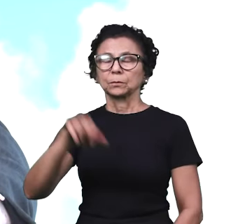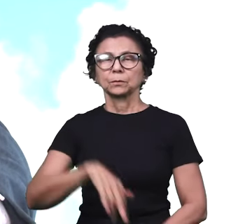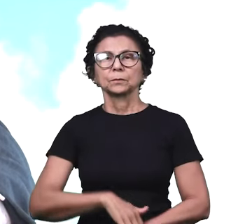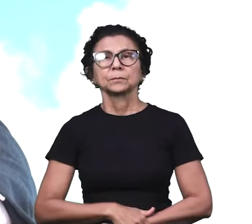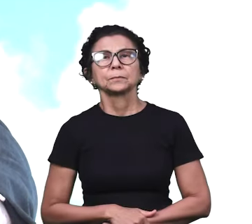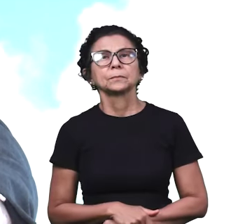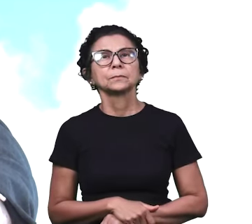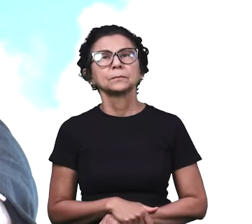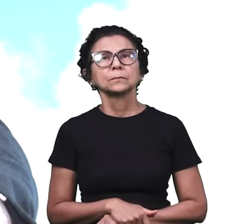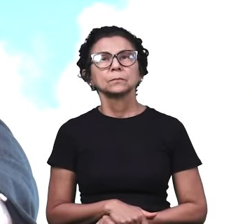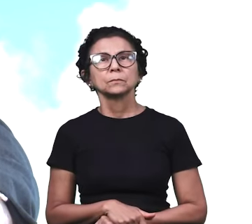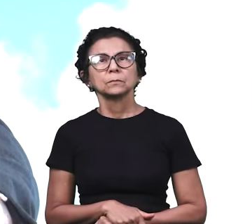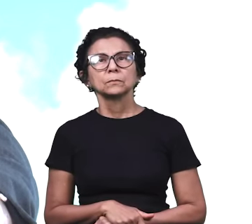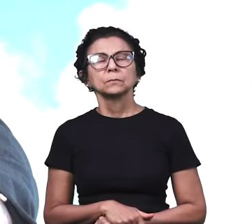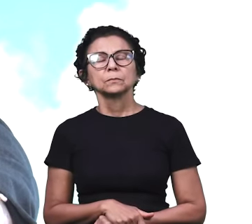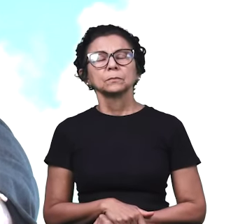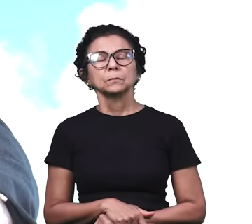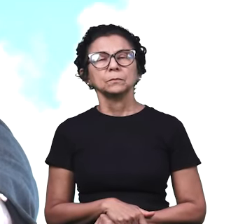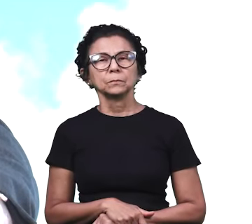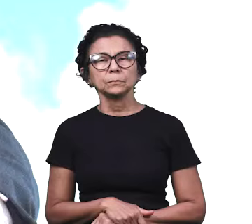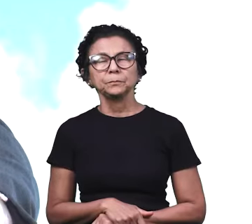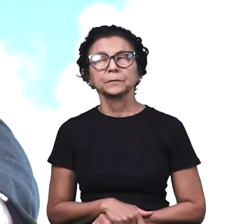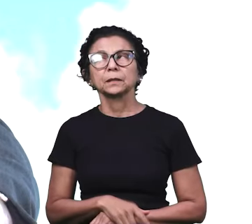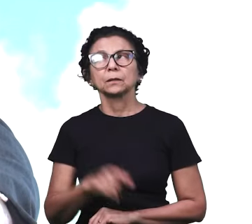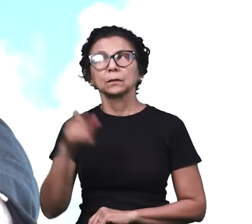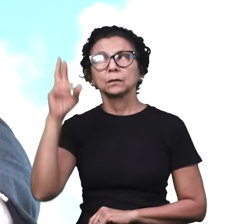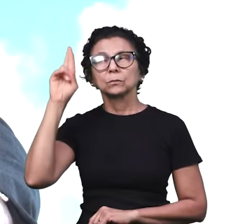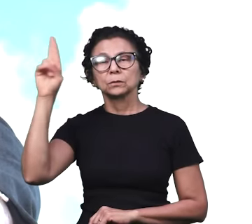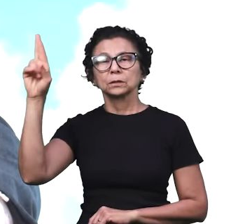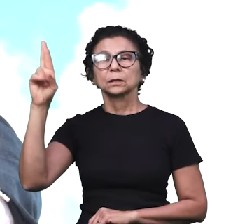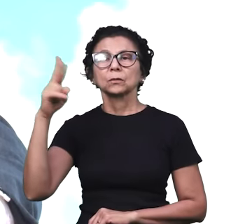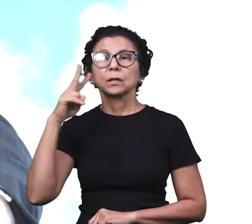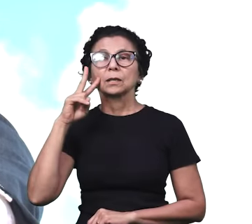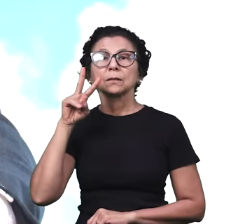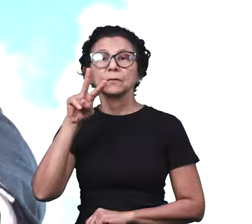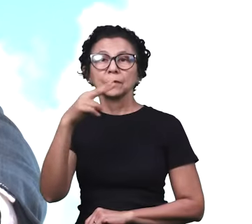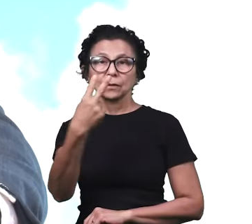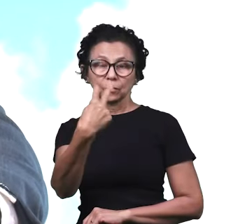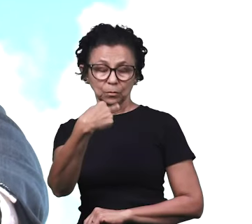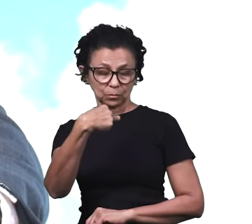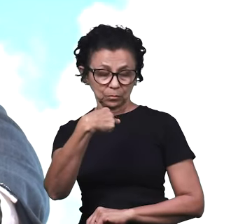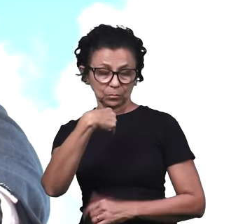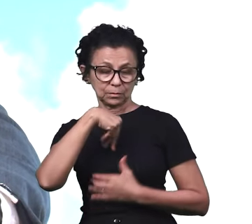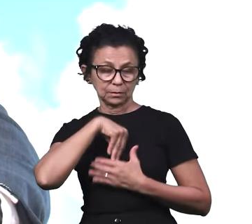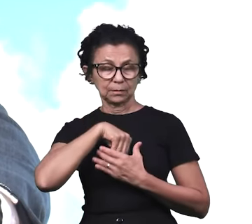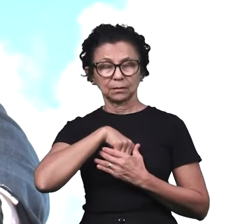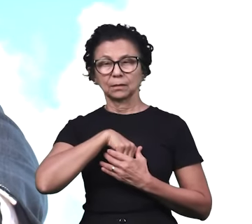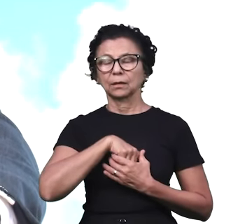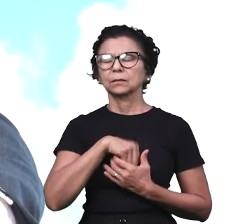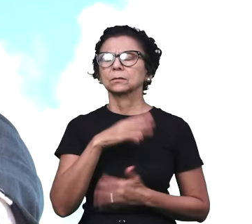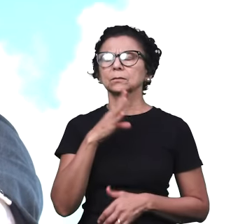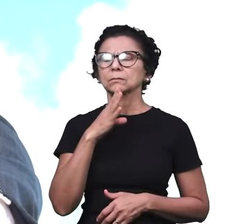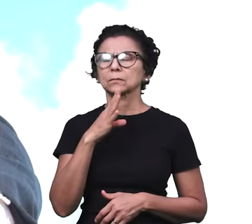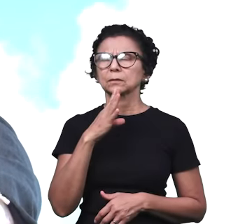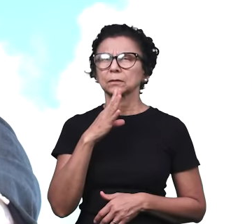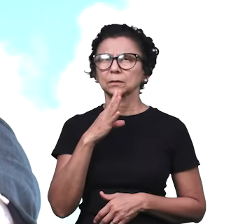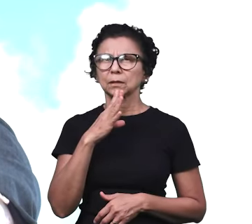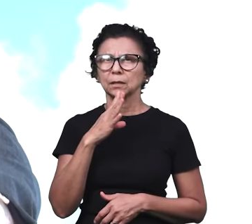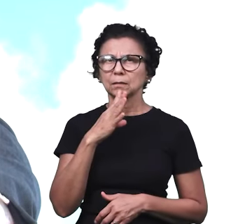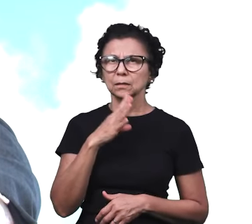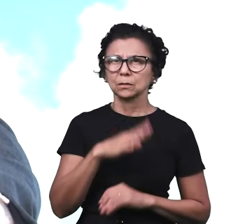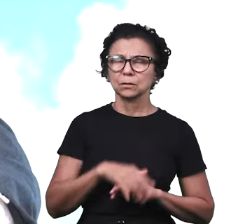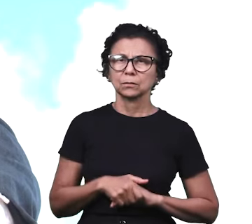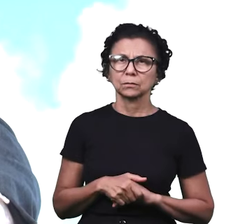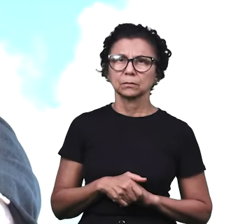algumas vezes. Ele sonda o coração. Tem a marca do sangue. Tem o